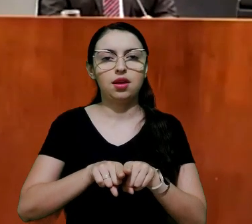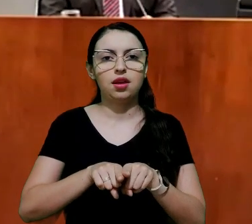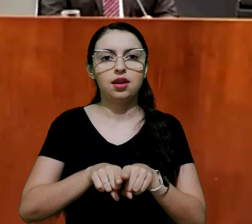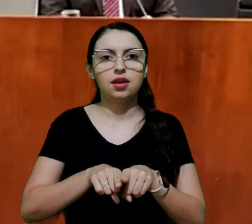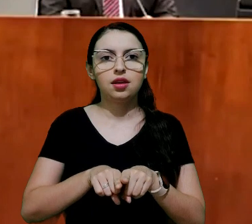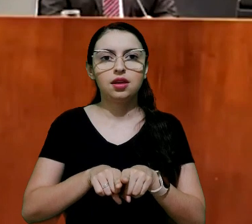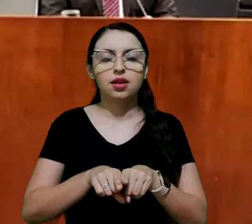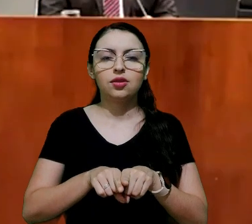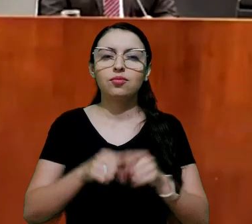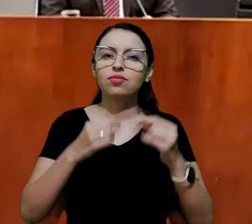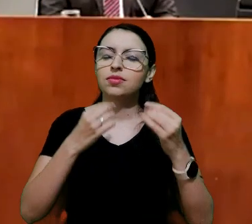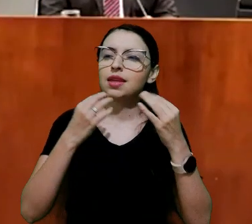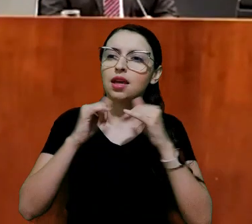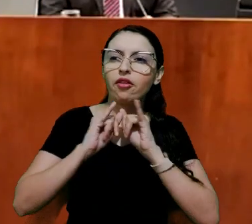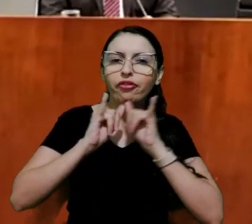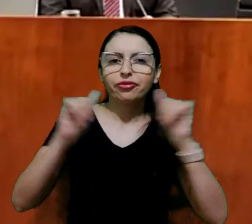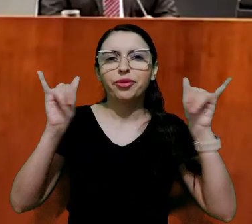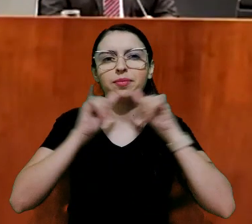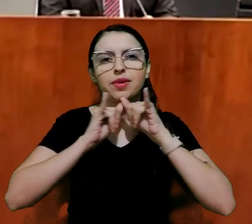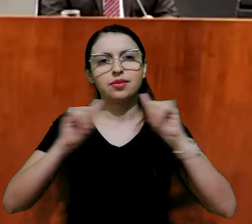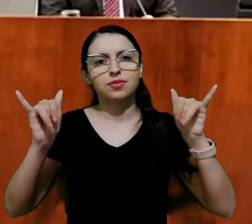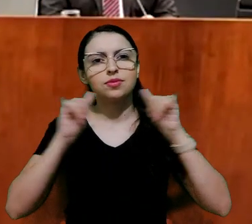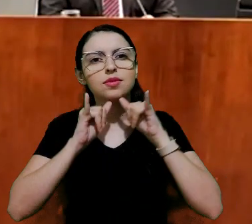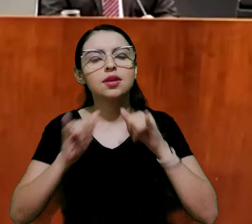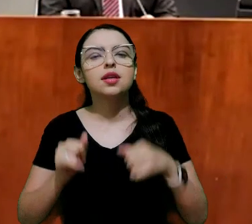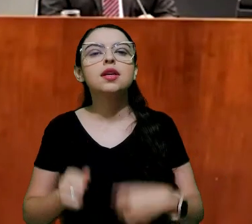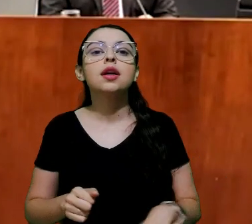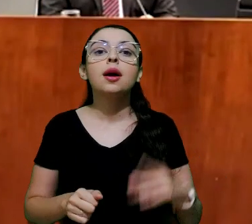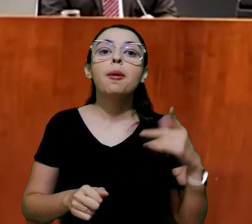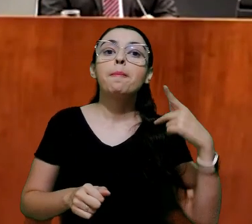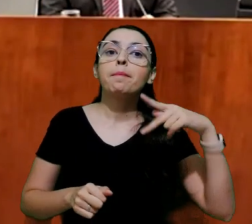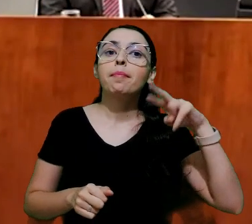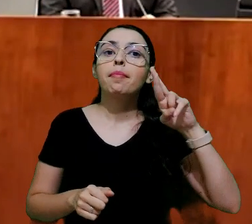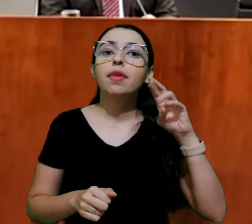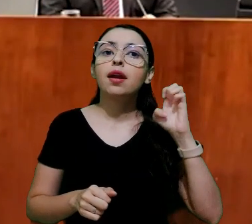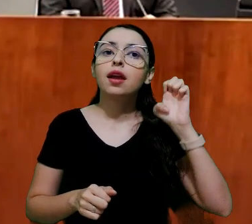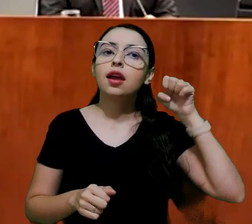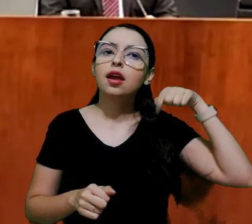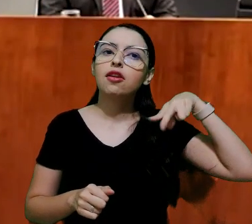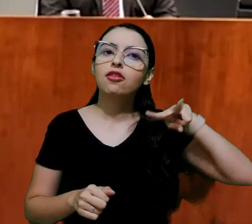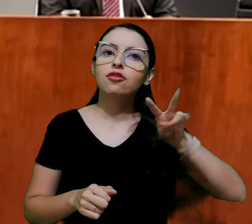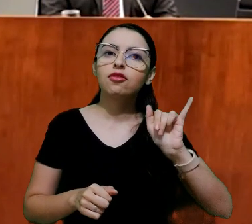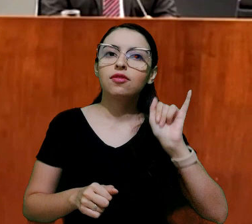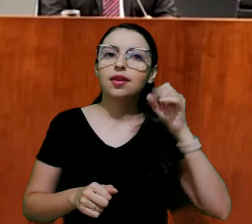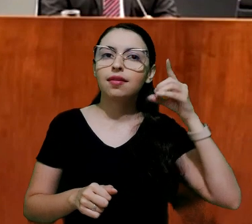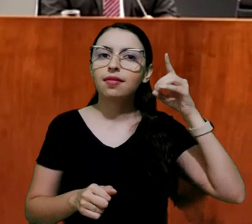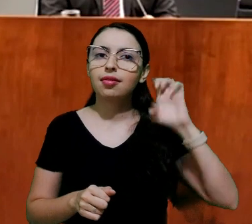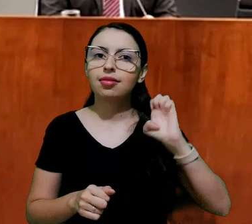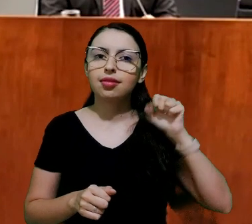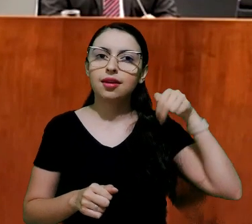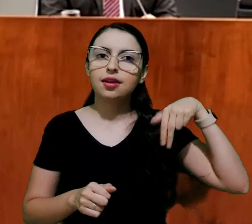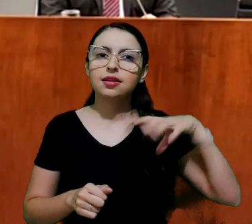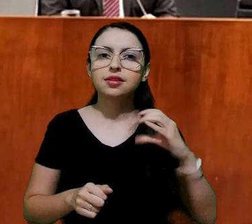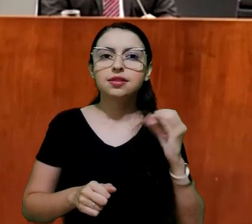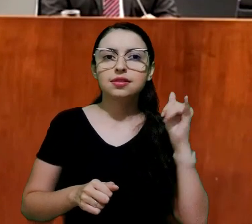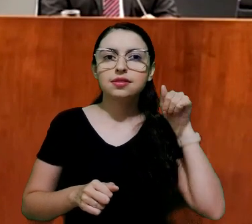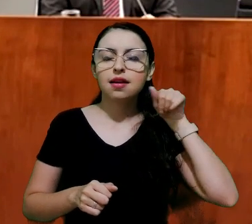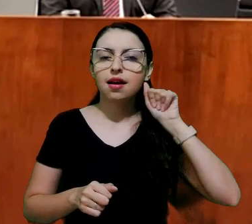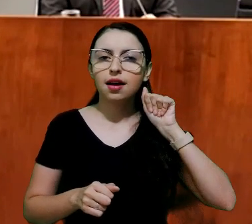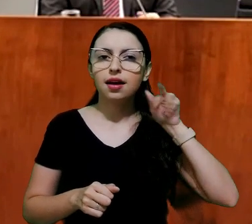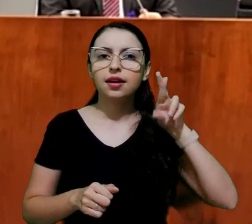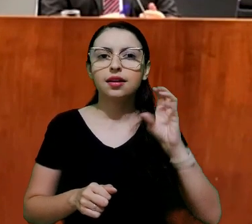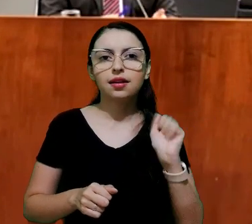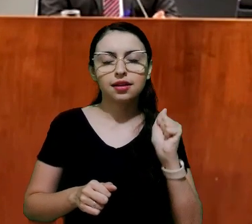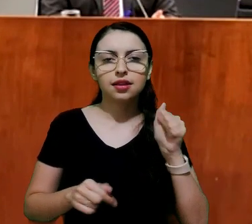nas questões previdenciárias como também nas questões de natureza processual. O dia de amanhã está